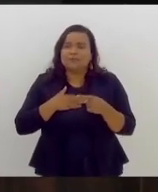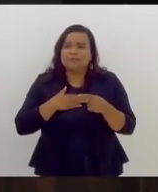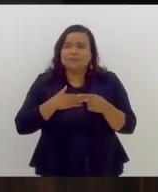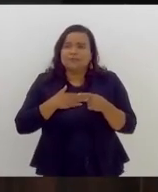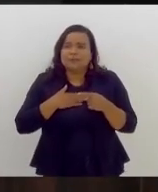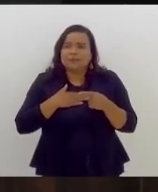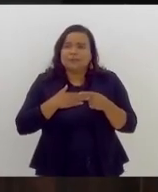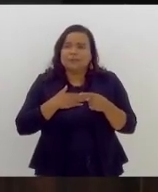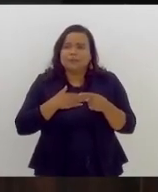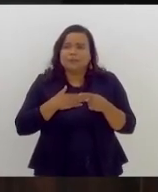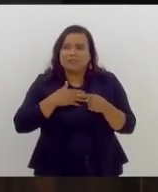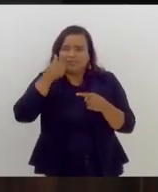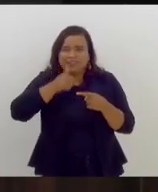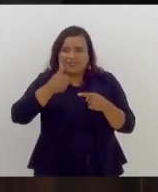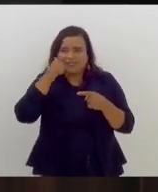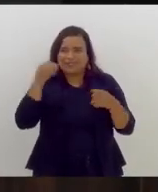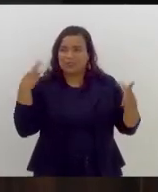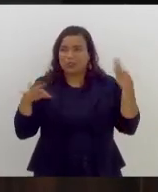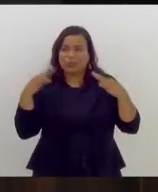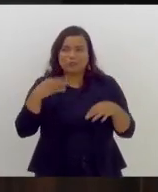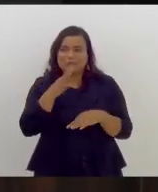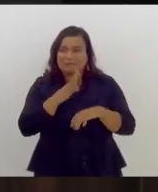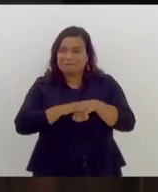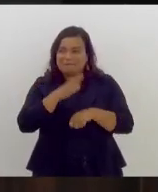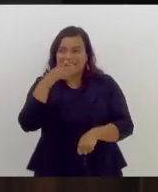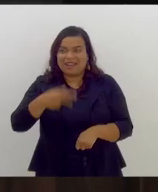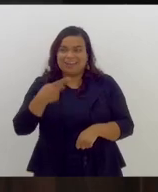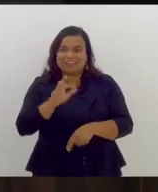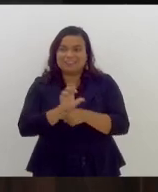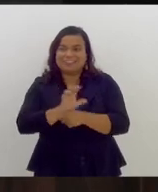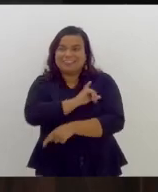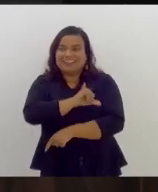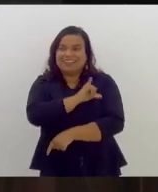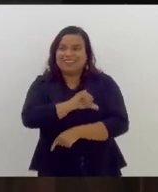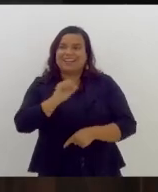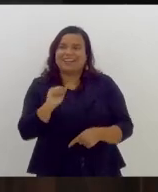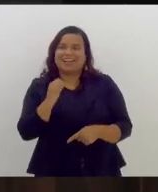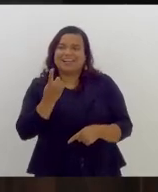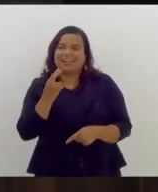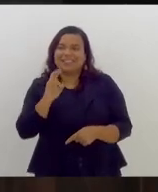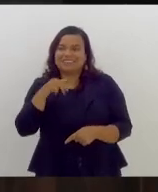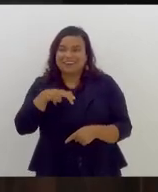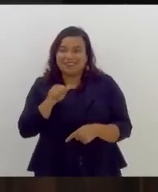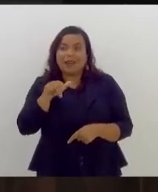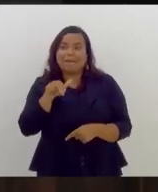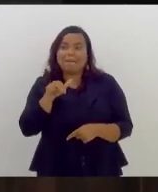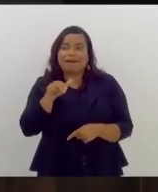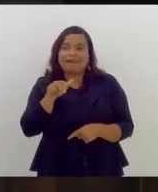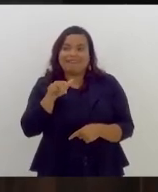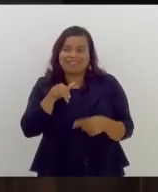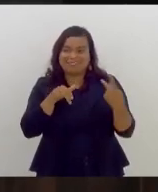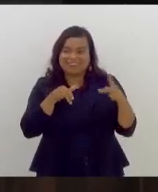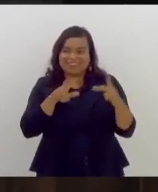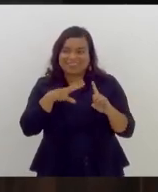mulher que mais conhece turismo do estado do Rio de Janeiro, dona Adriana Homem de Carvalho, irmã do homenageado,